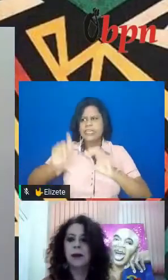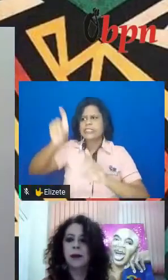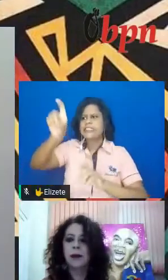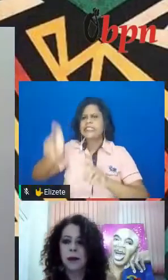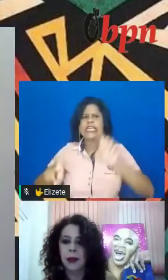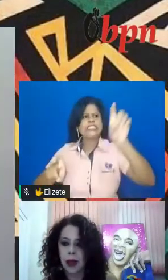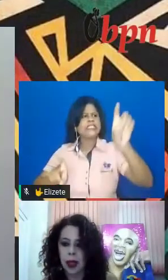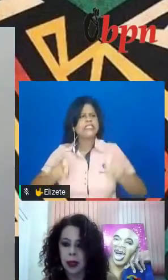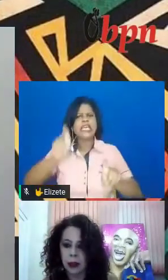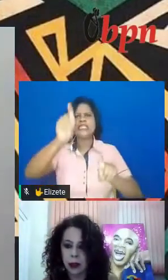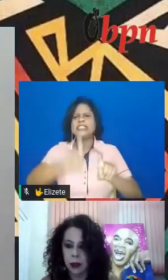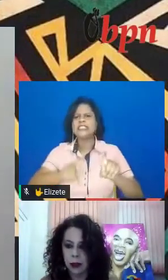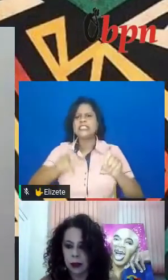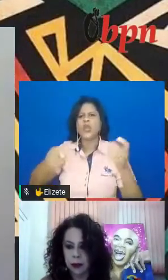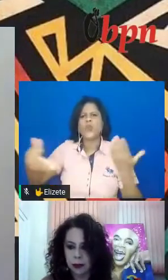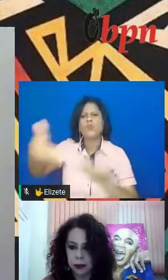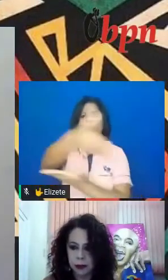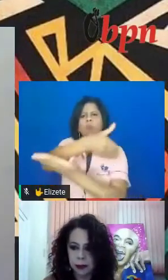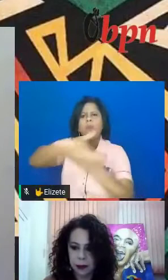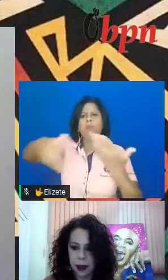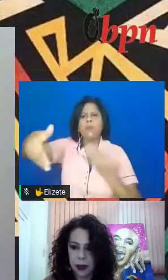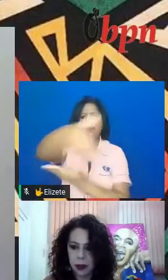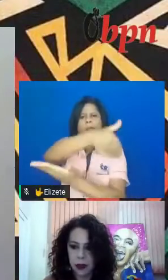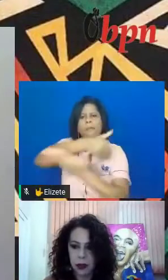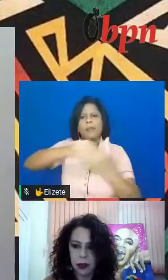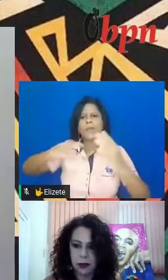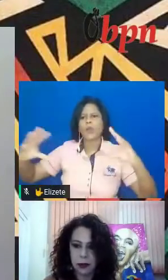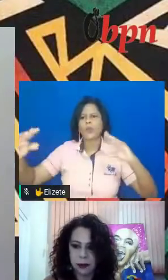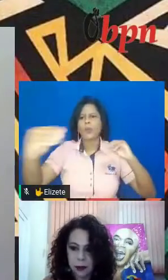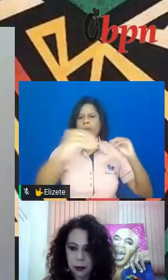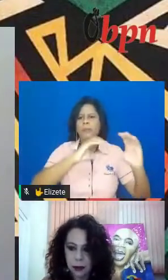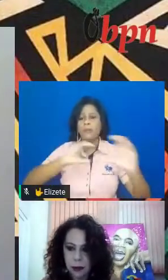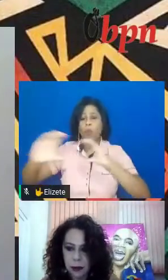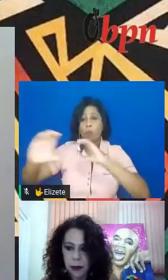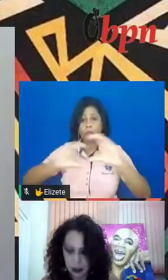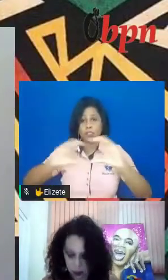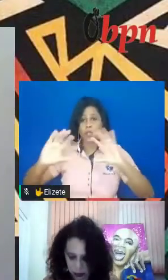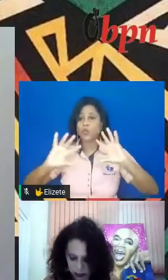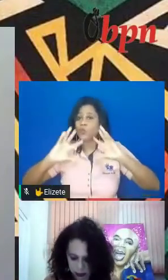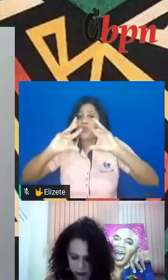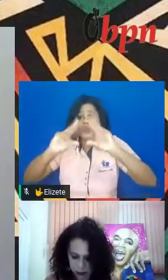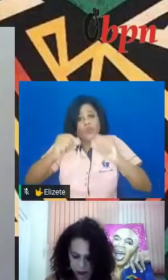si. Tudo tem um significado, tudo é